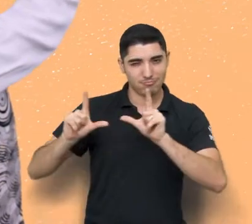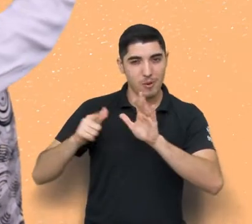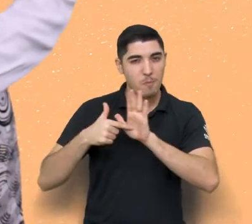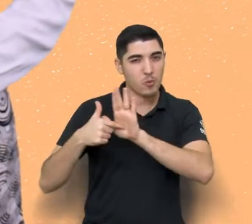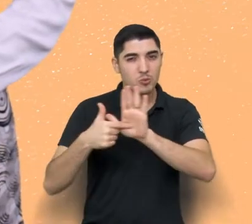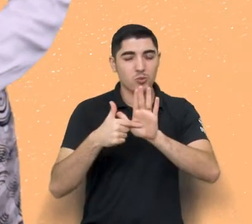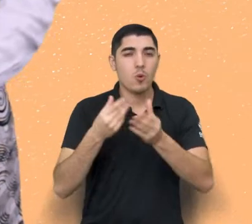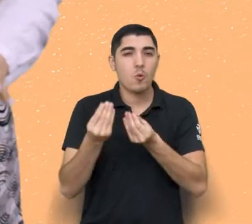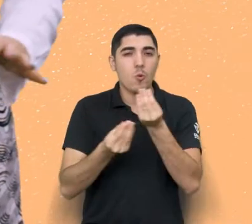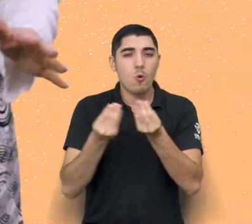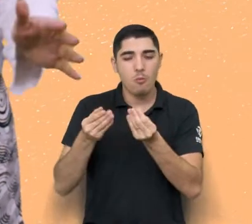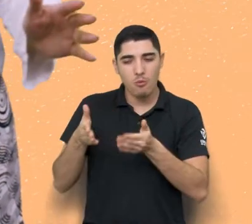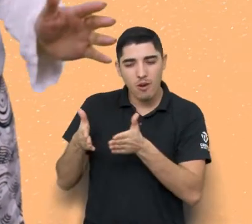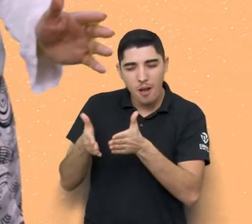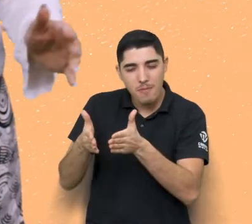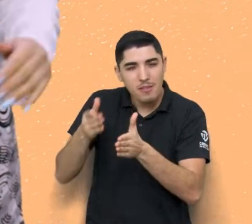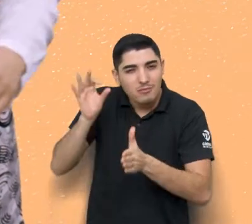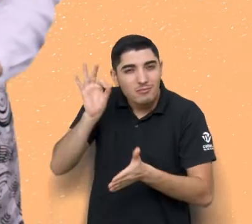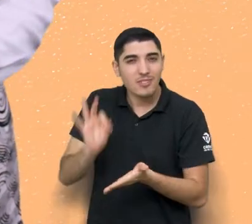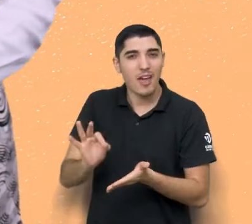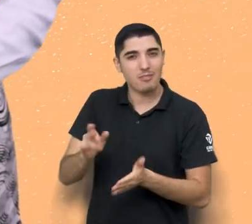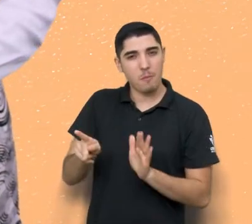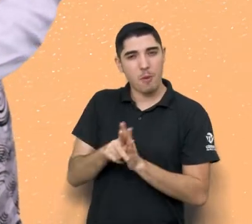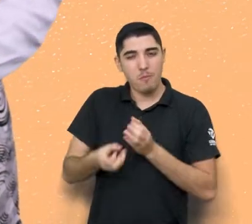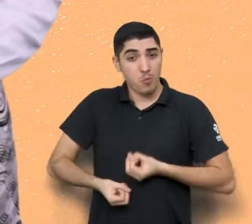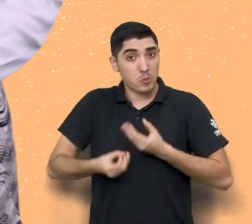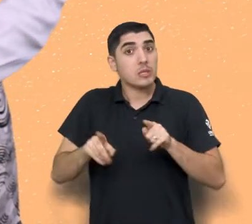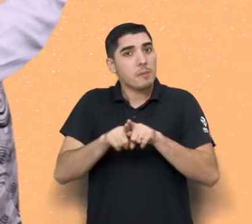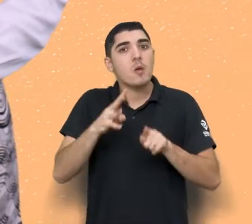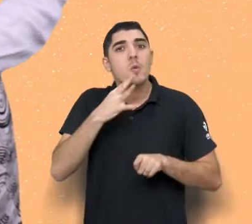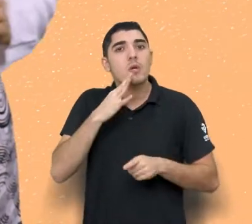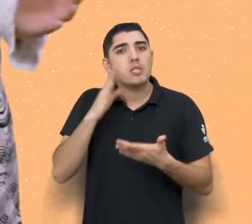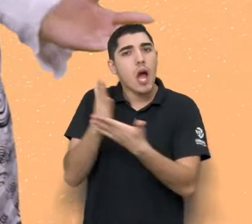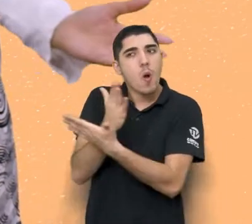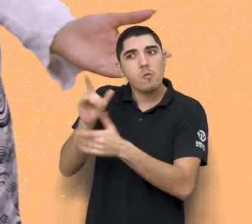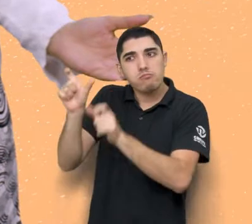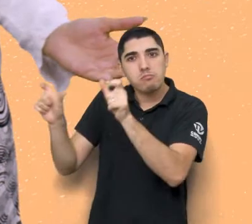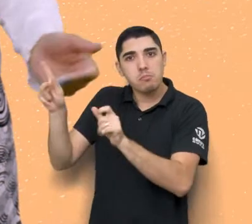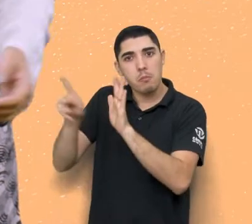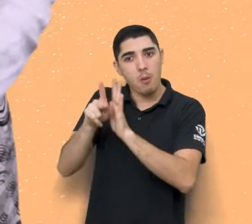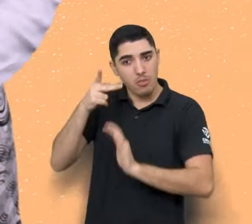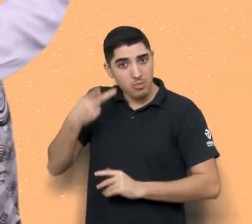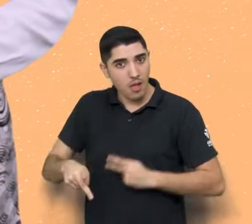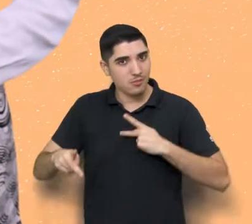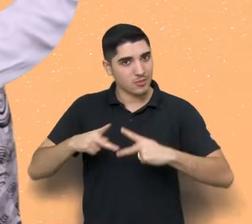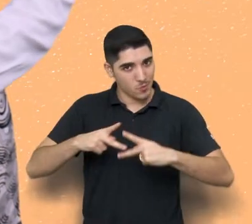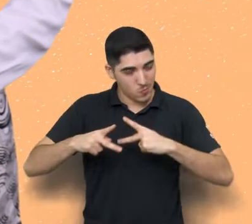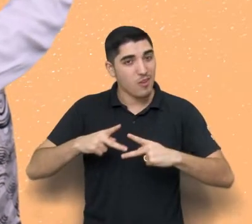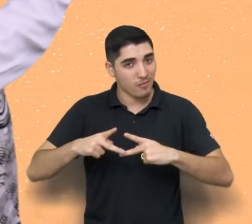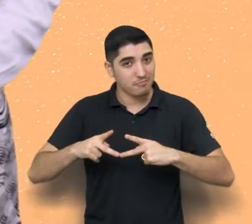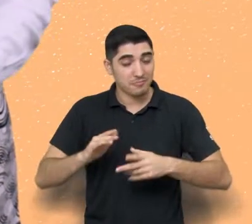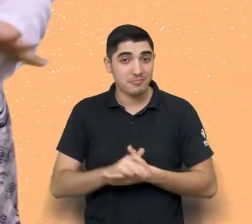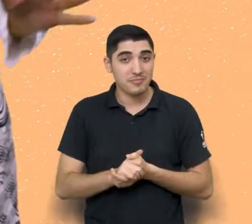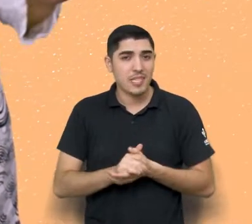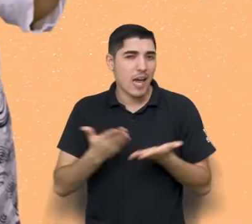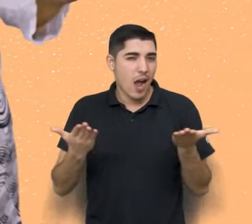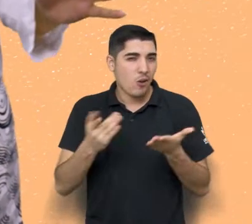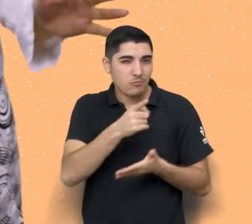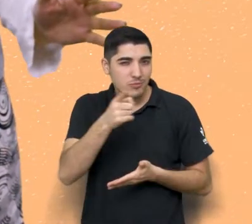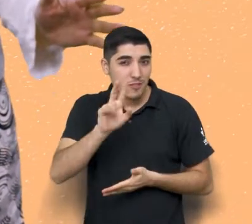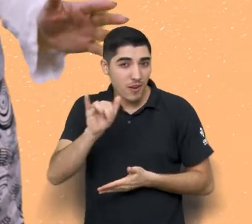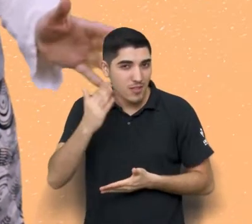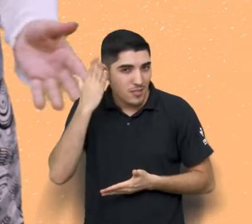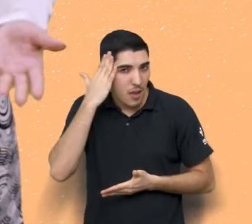para a poesia. Também conhecemos os nomes de quem compõe o movimento poético atual em São José dos Campos. E você vai